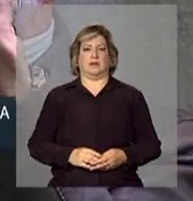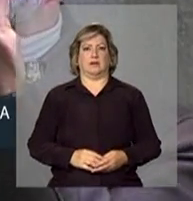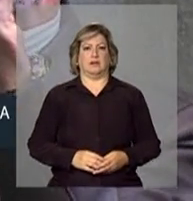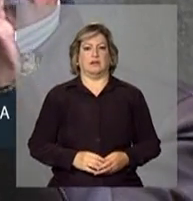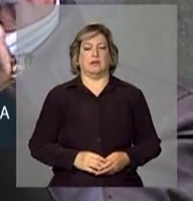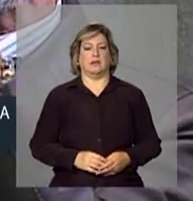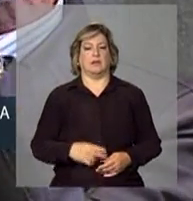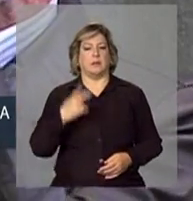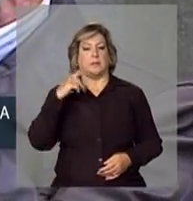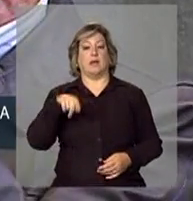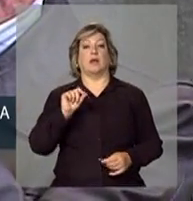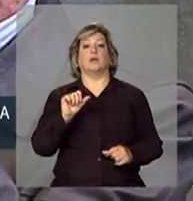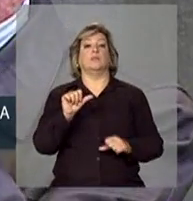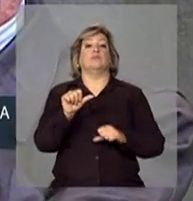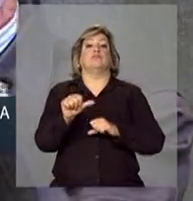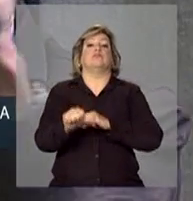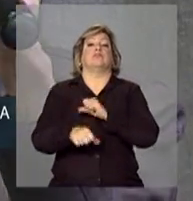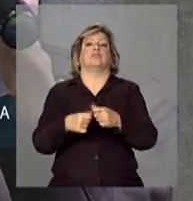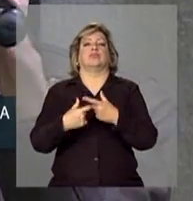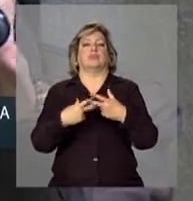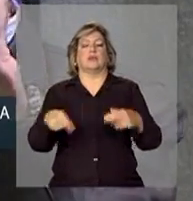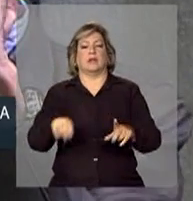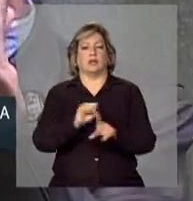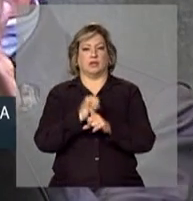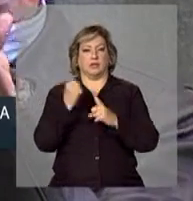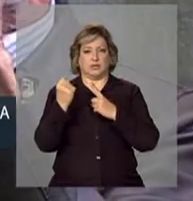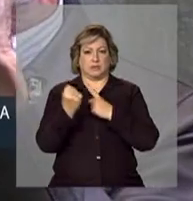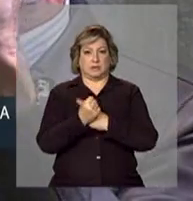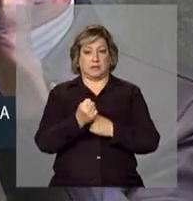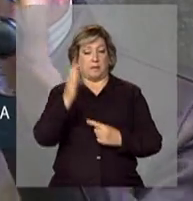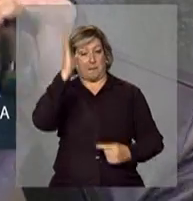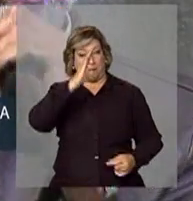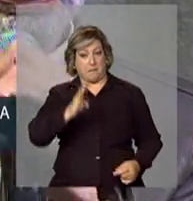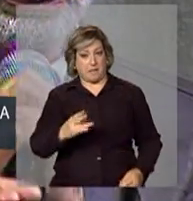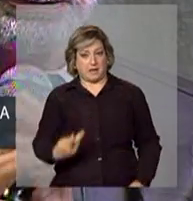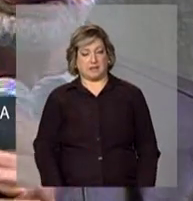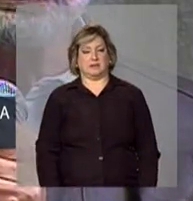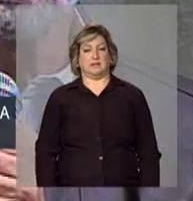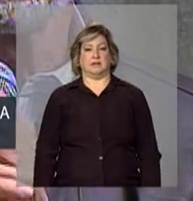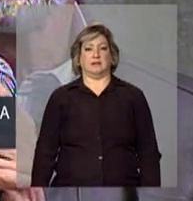pela transformação da sociedade brasileira,